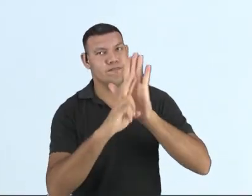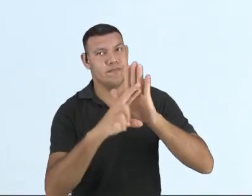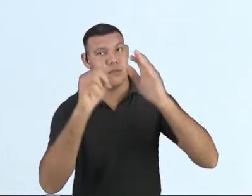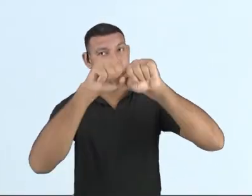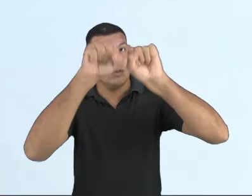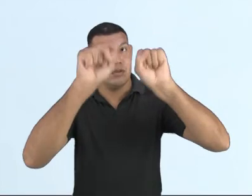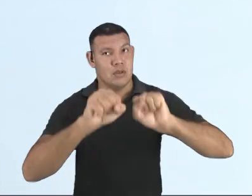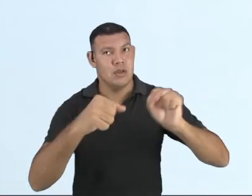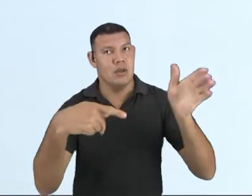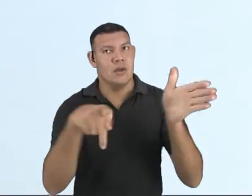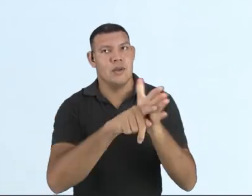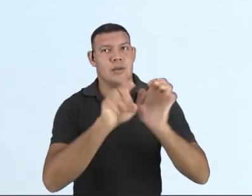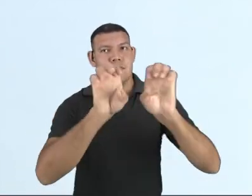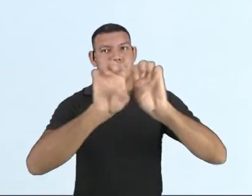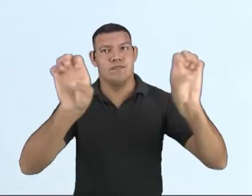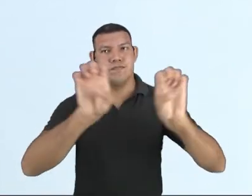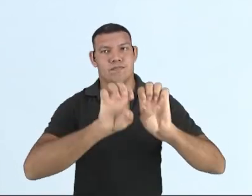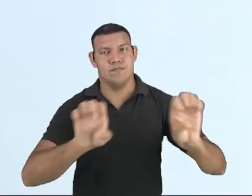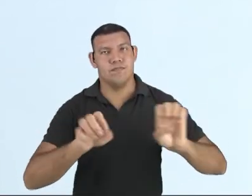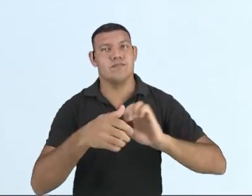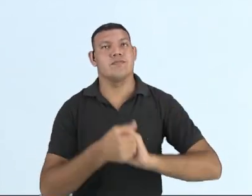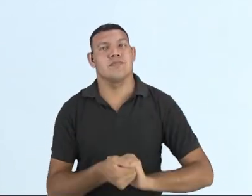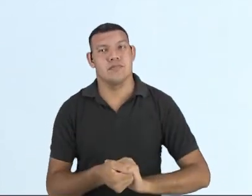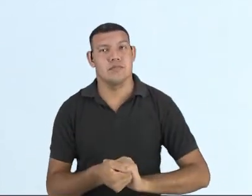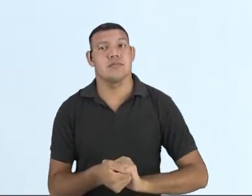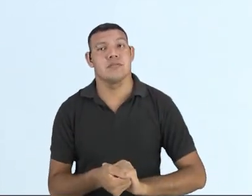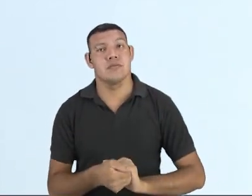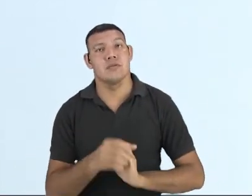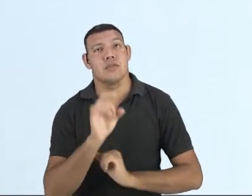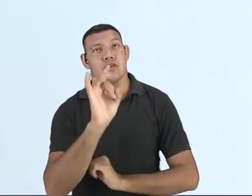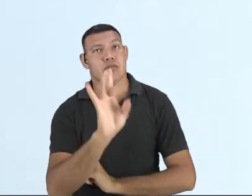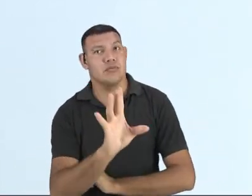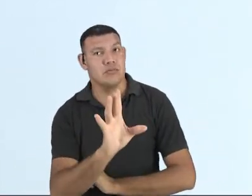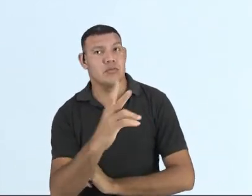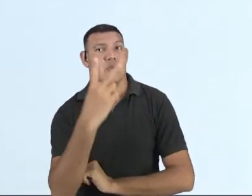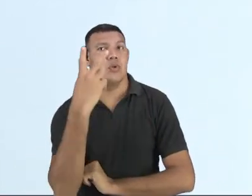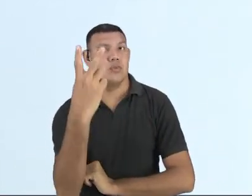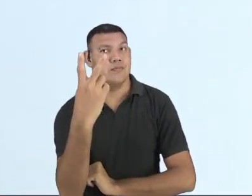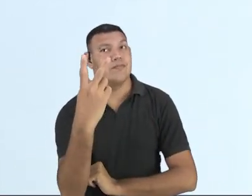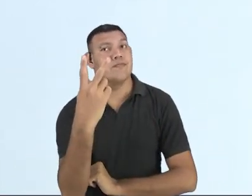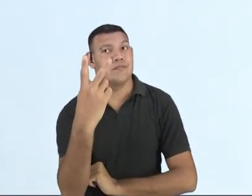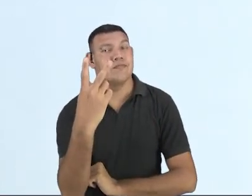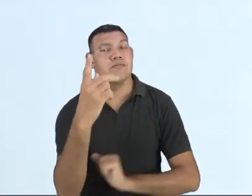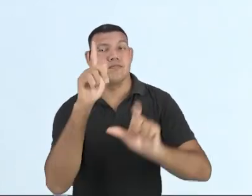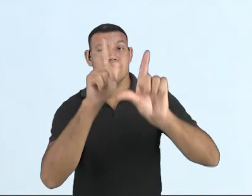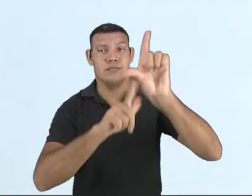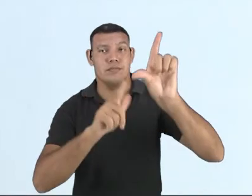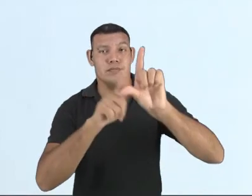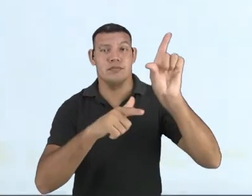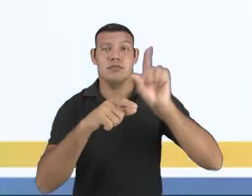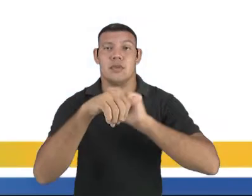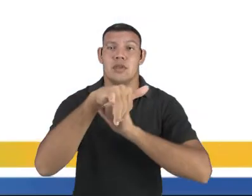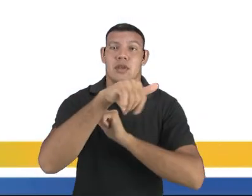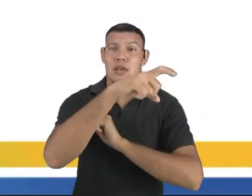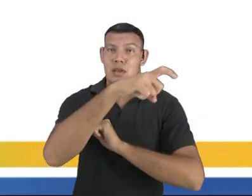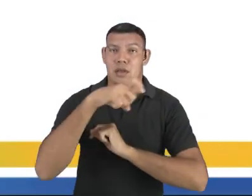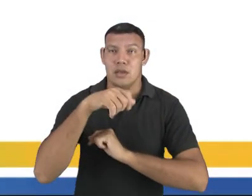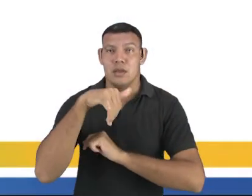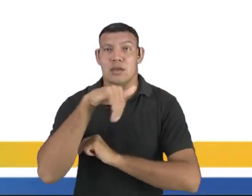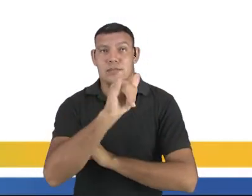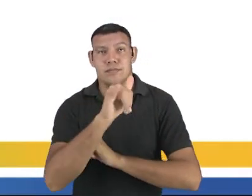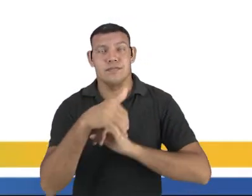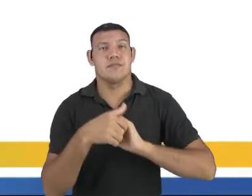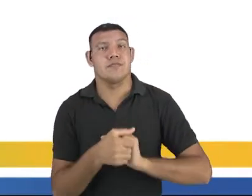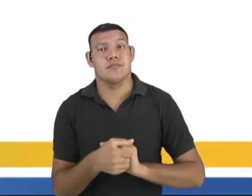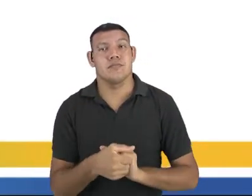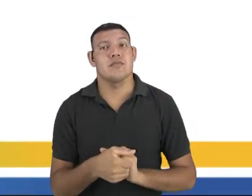nesse caso fazemos dois elementos estamos atrás Então são somente no caso duas encostas Ok então